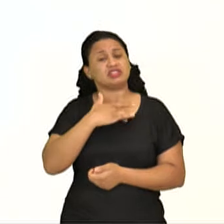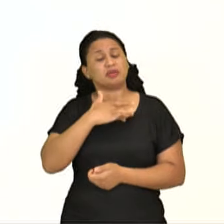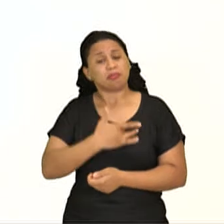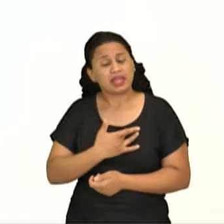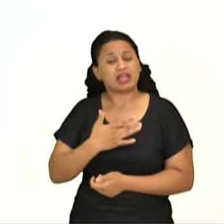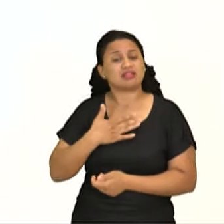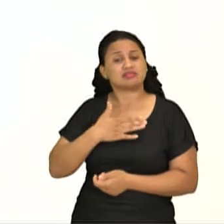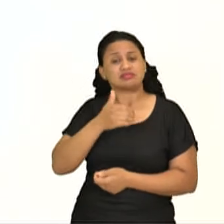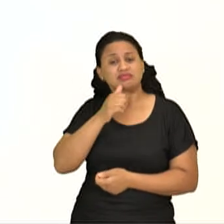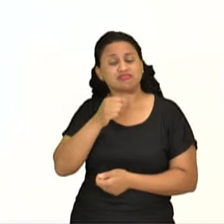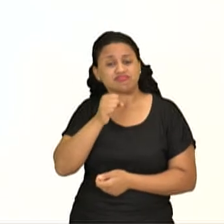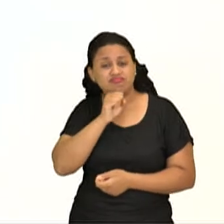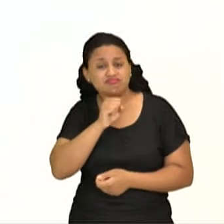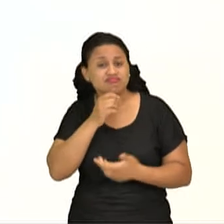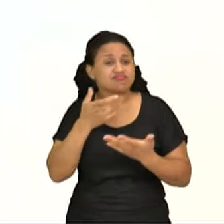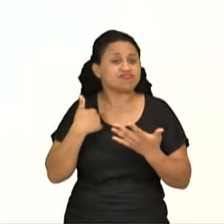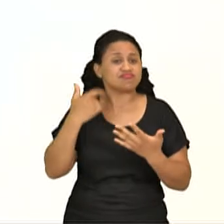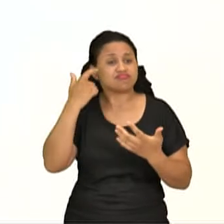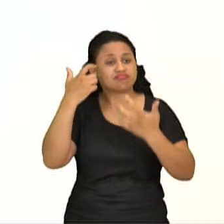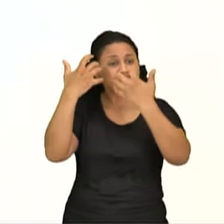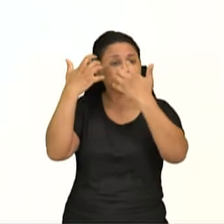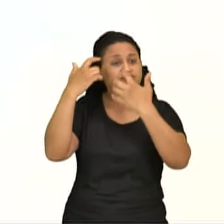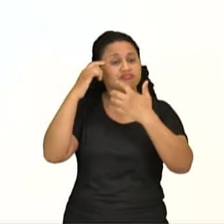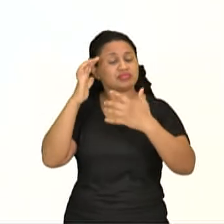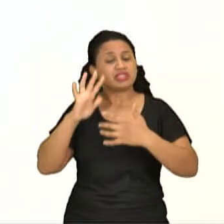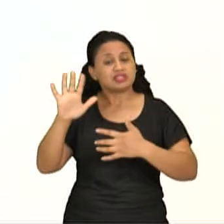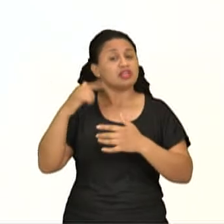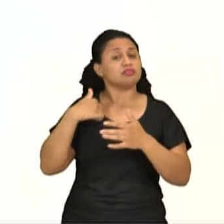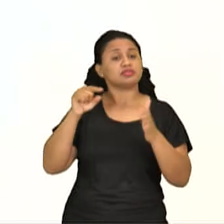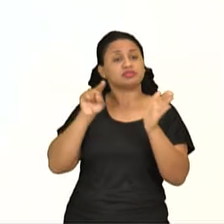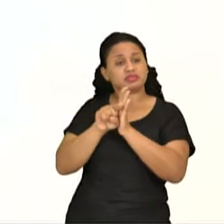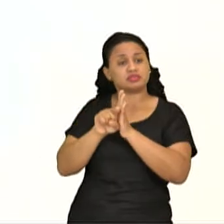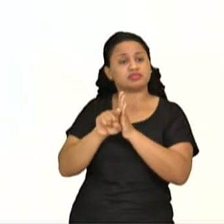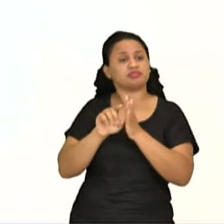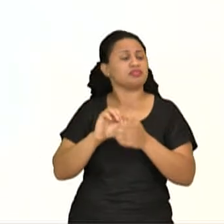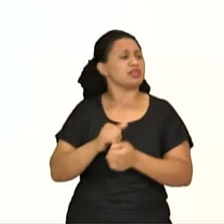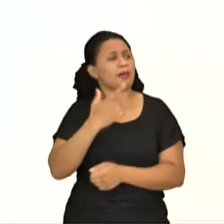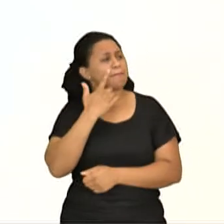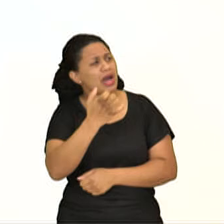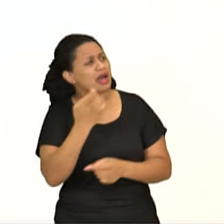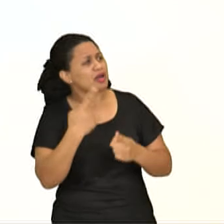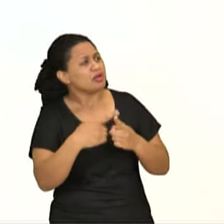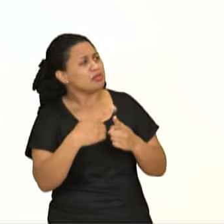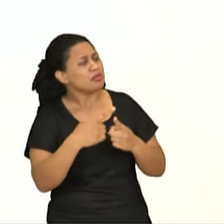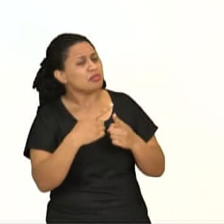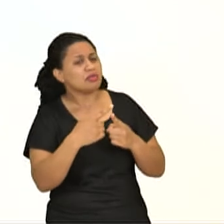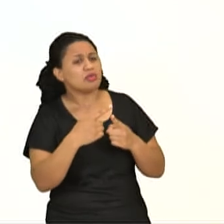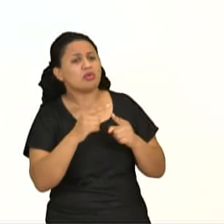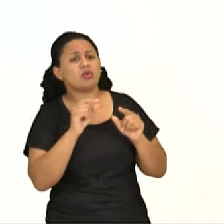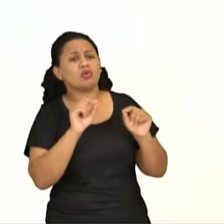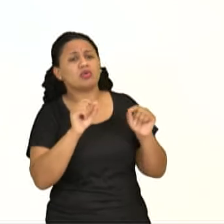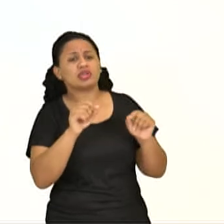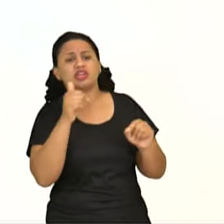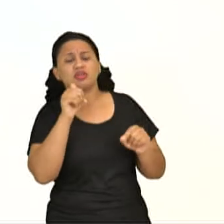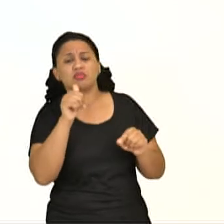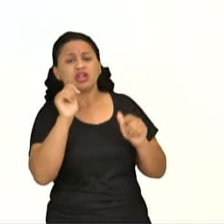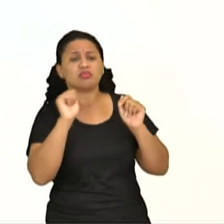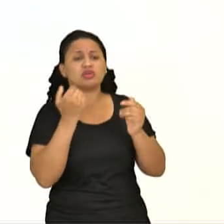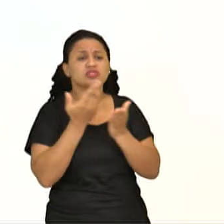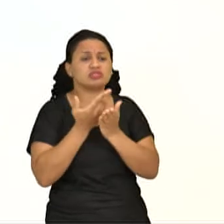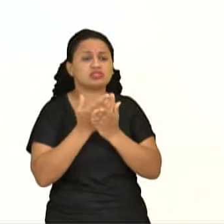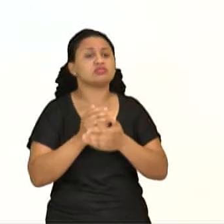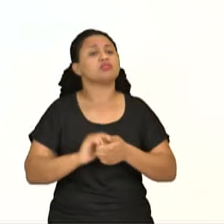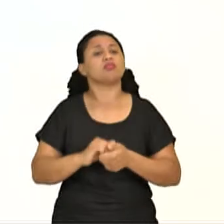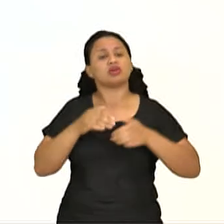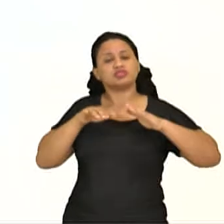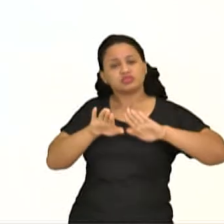velho que nem pensei para perguntar: pai, o que mulher pode estudar? Pode ser